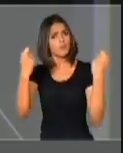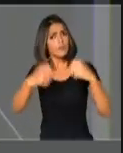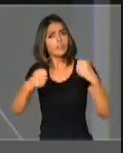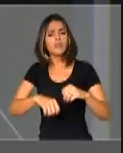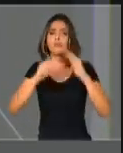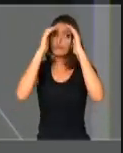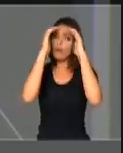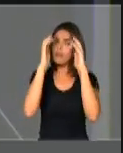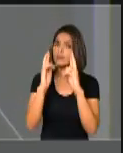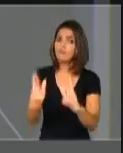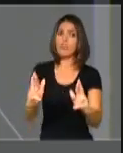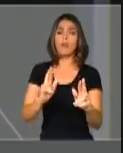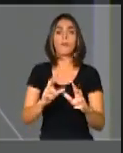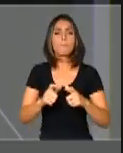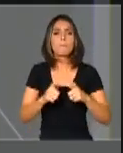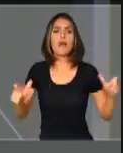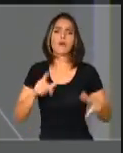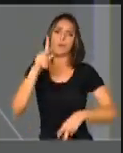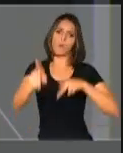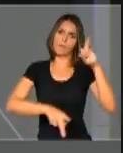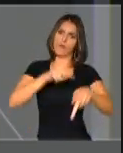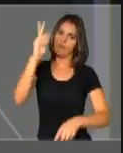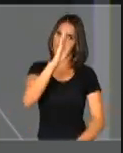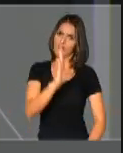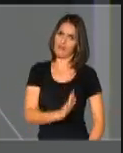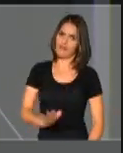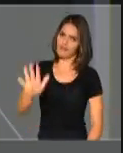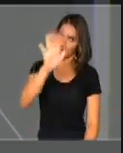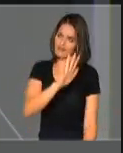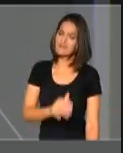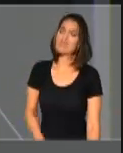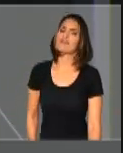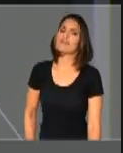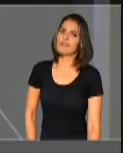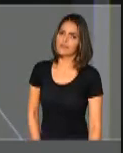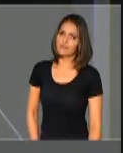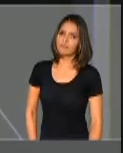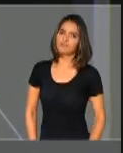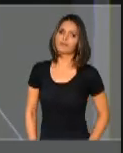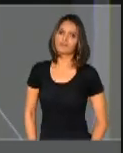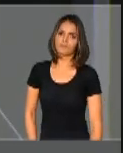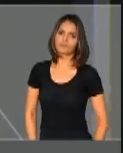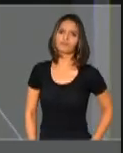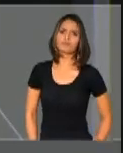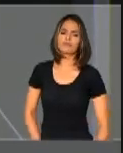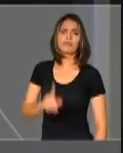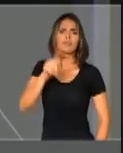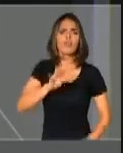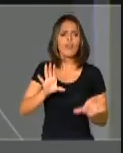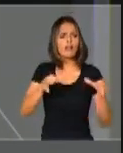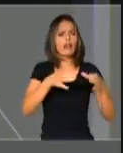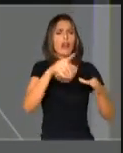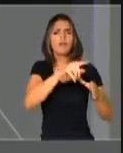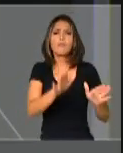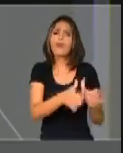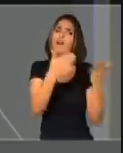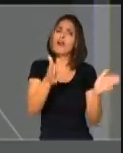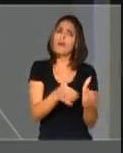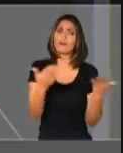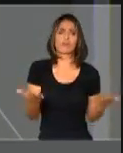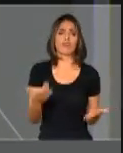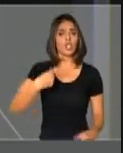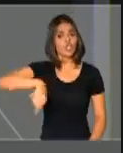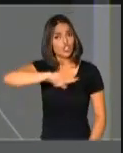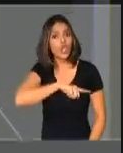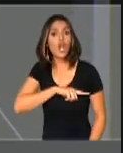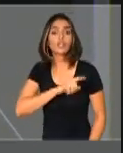casa com respeito à maioria dos brasileiros, que são aqueles que estão numa classe muito menos desfavorecida.